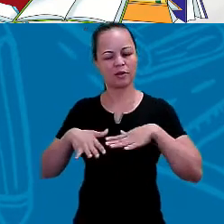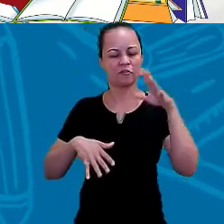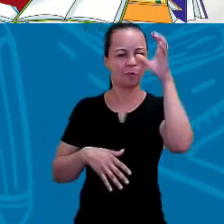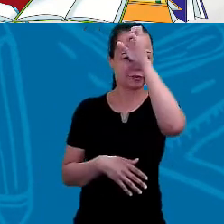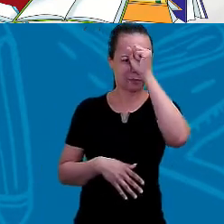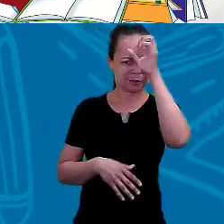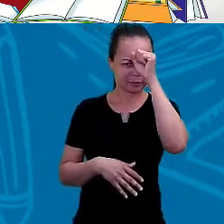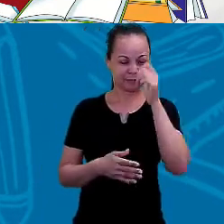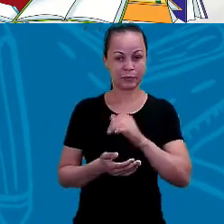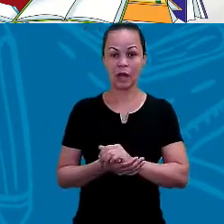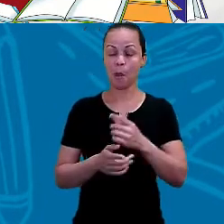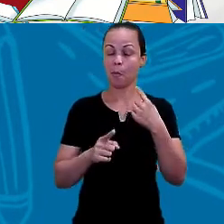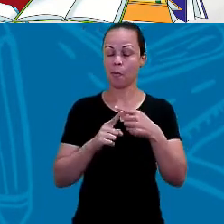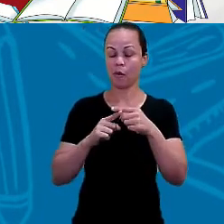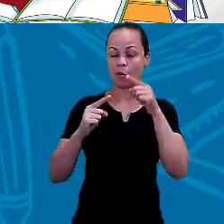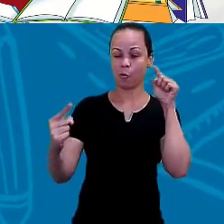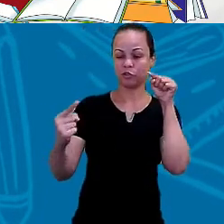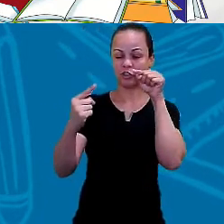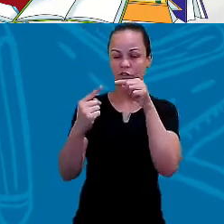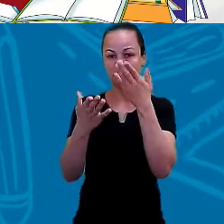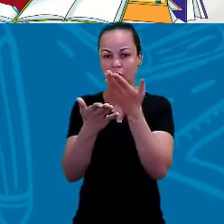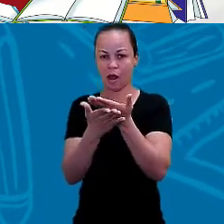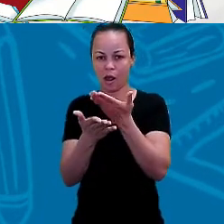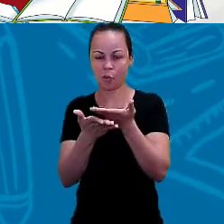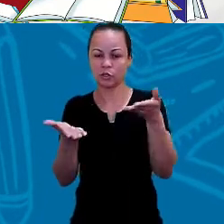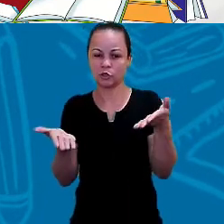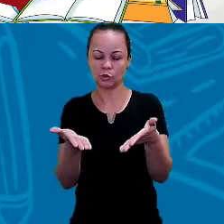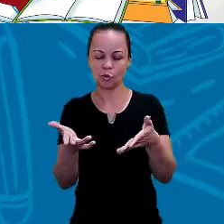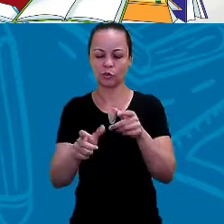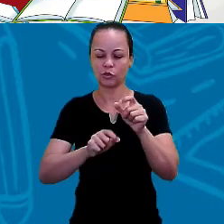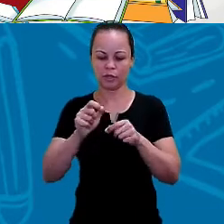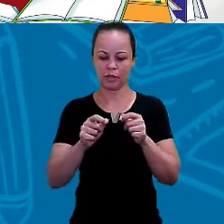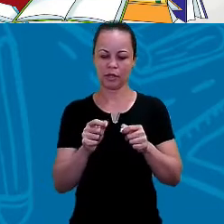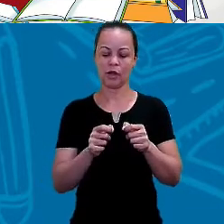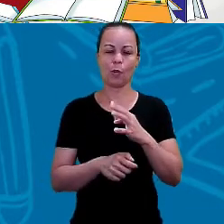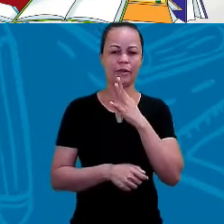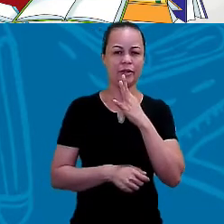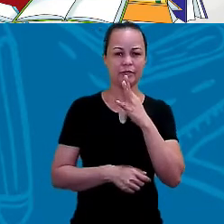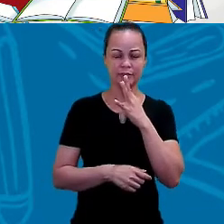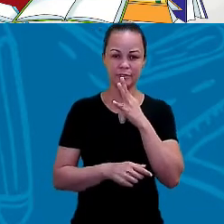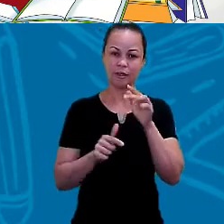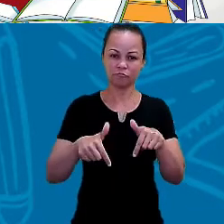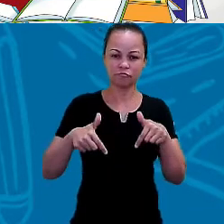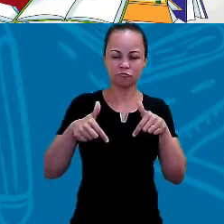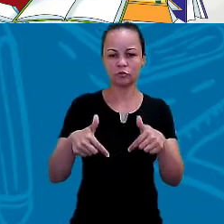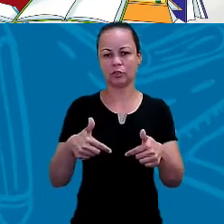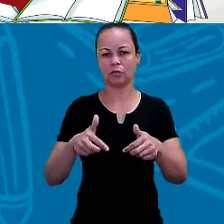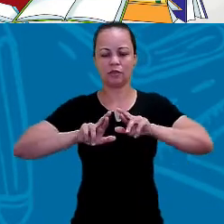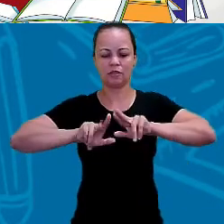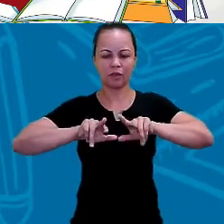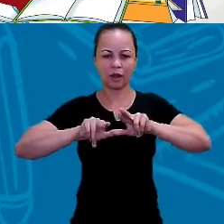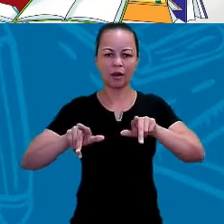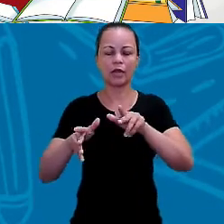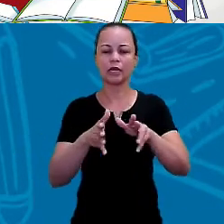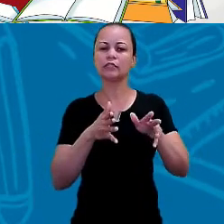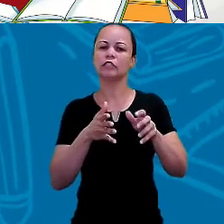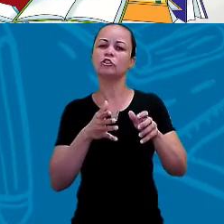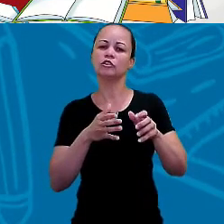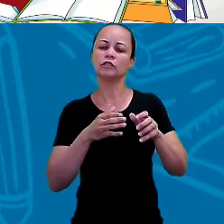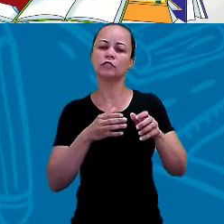Porque o objetivo da nossa aula de hoje é reconhecer a função, tá? Nas diferentes situações de